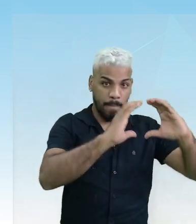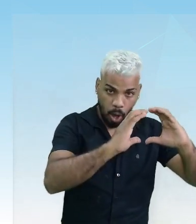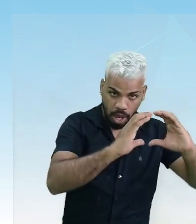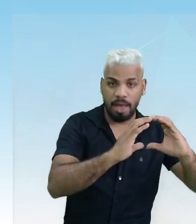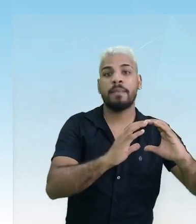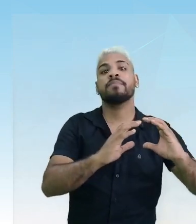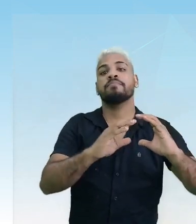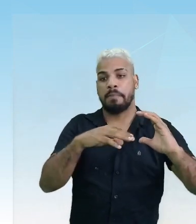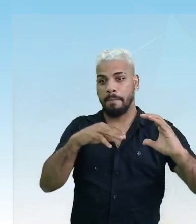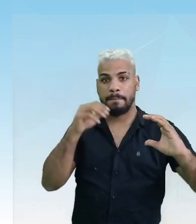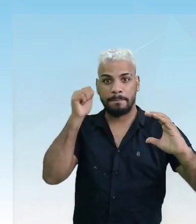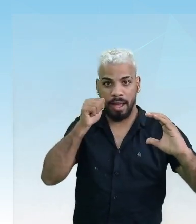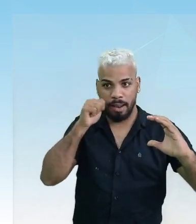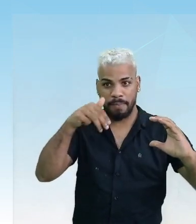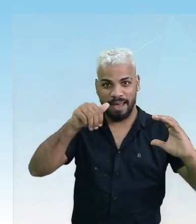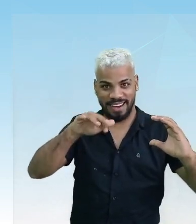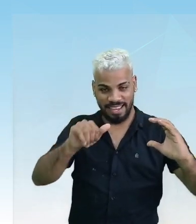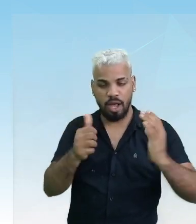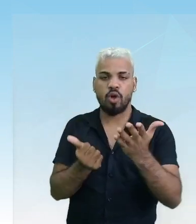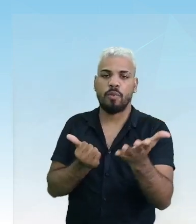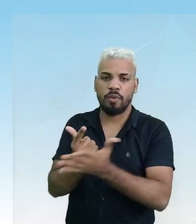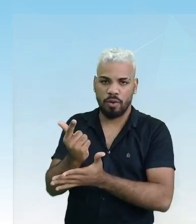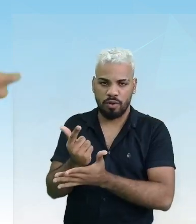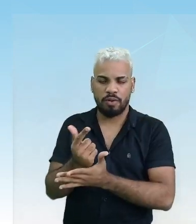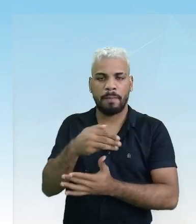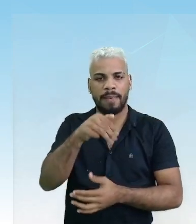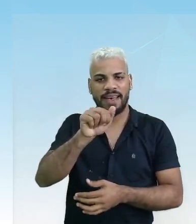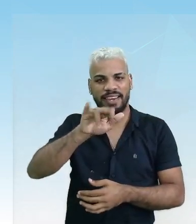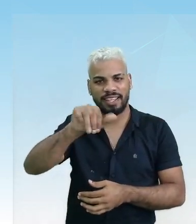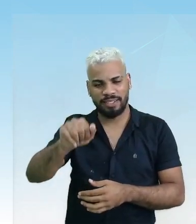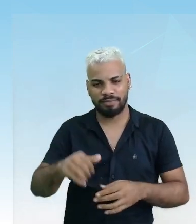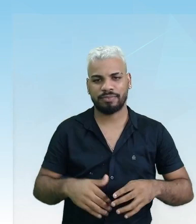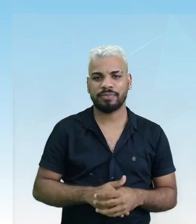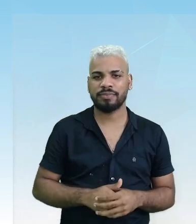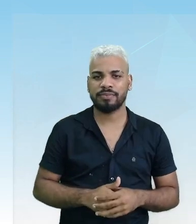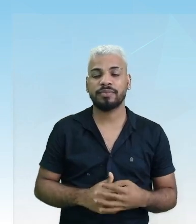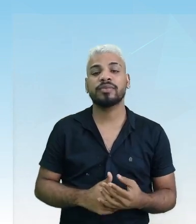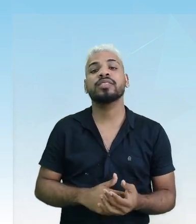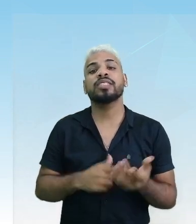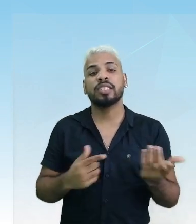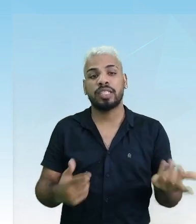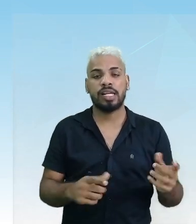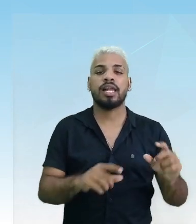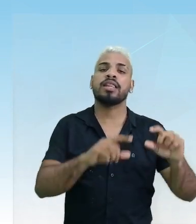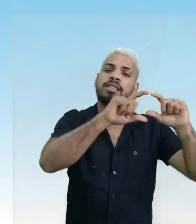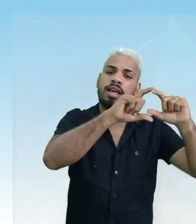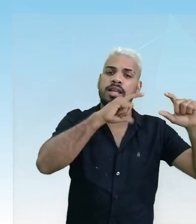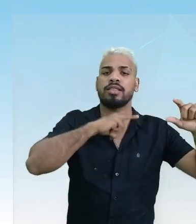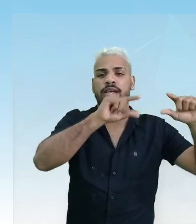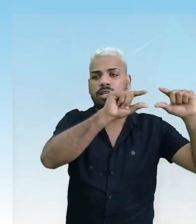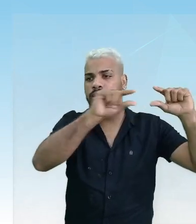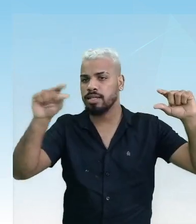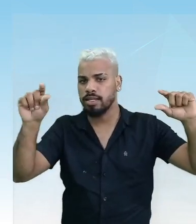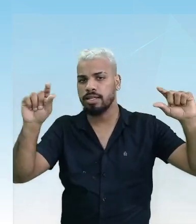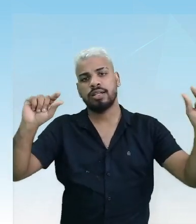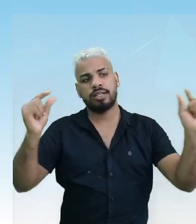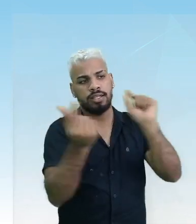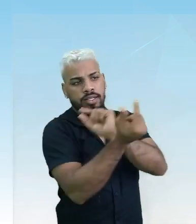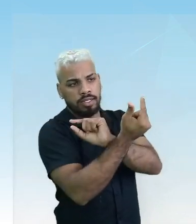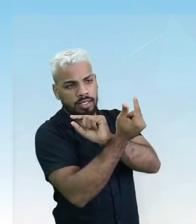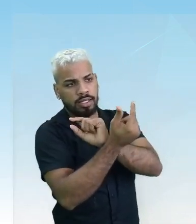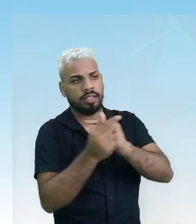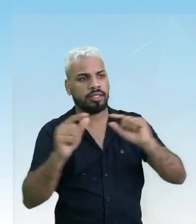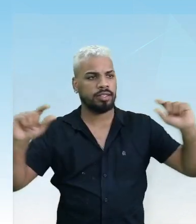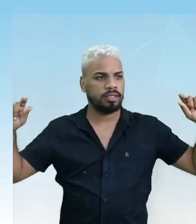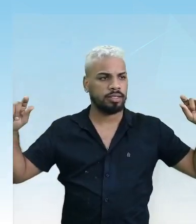comprou. Então, lembrando sempre que nós vamos conhecer sujeito, verbo, complemento, sujeito, certo? O termo do qual